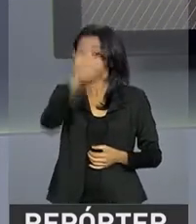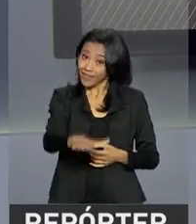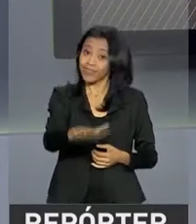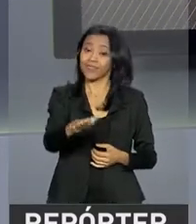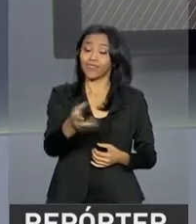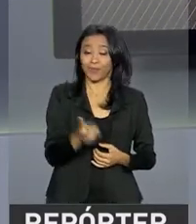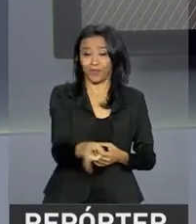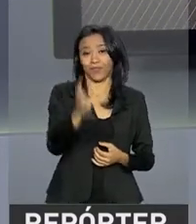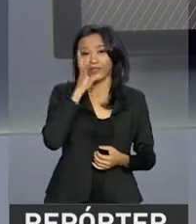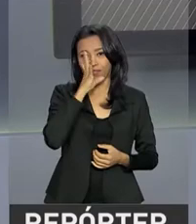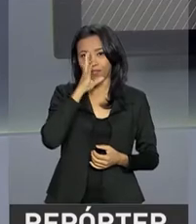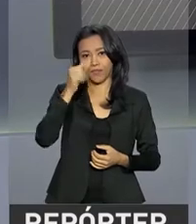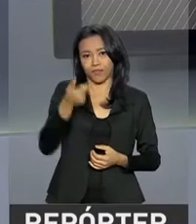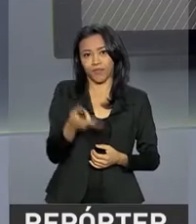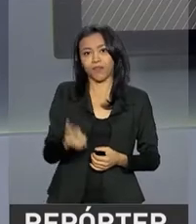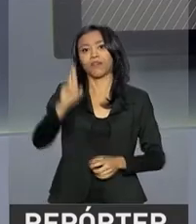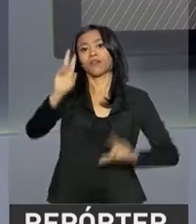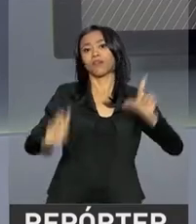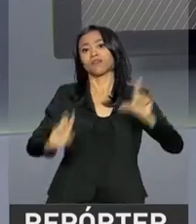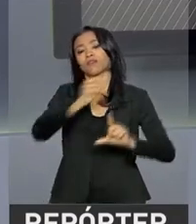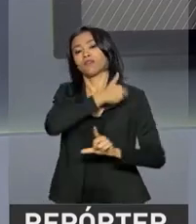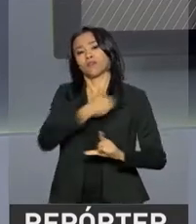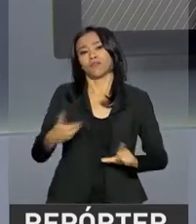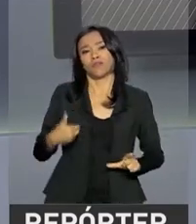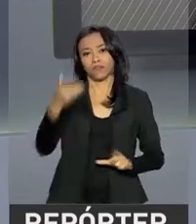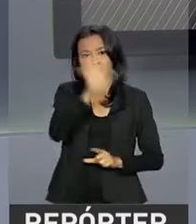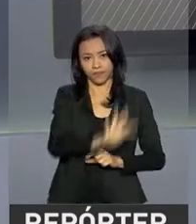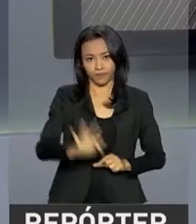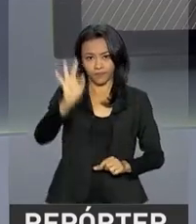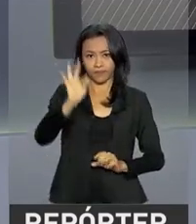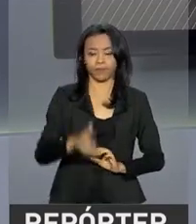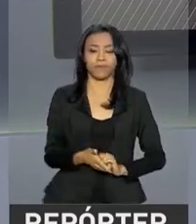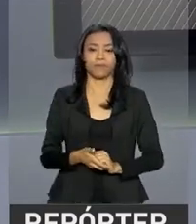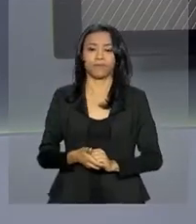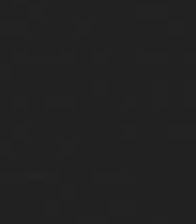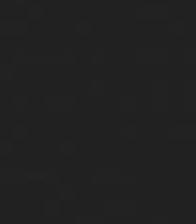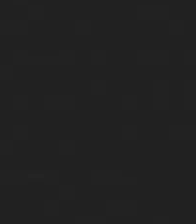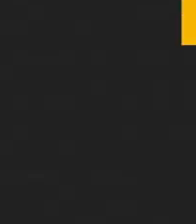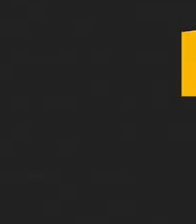pra você continue com a gente aqui na nbr a tv do governo federal